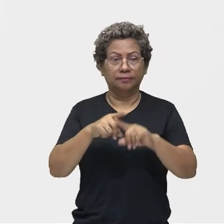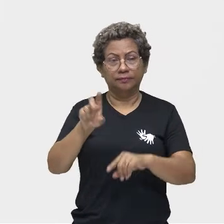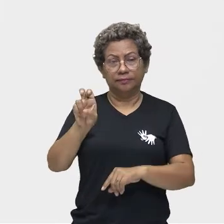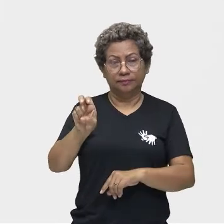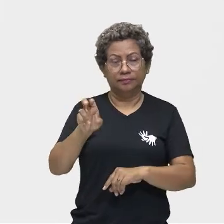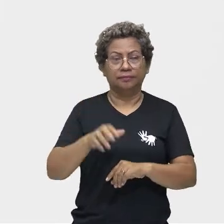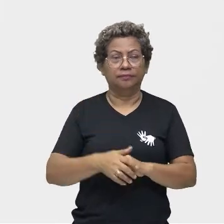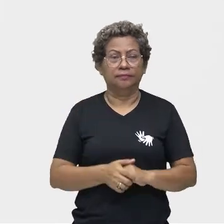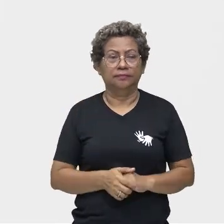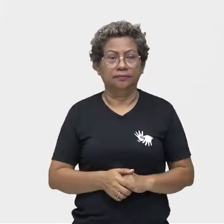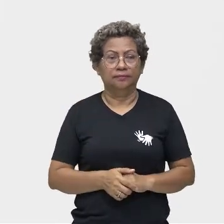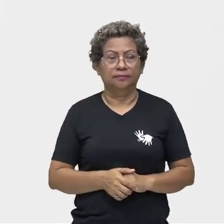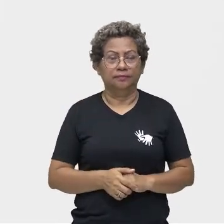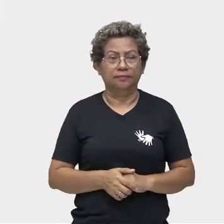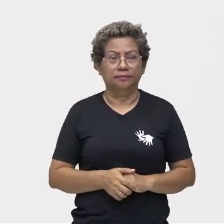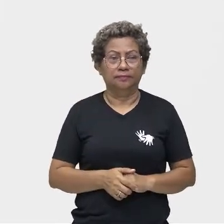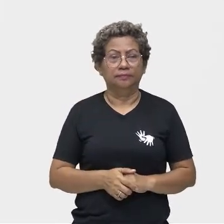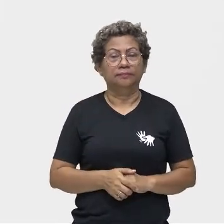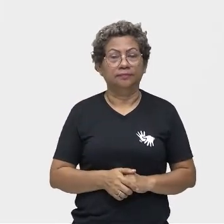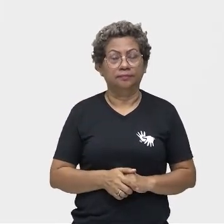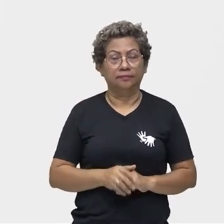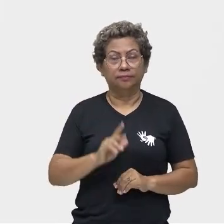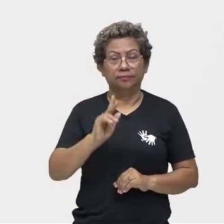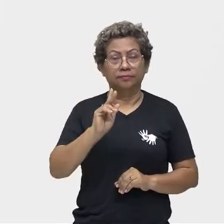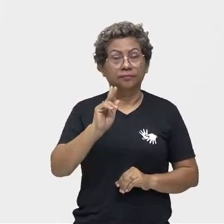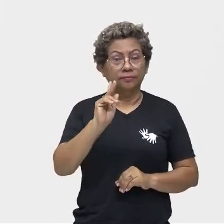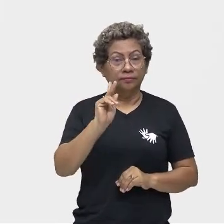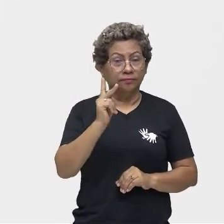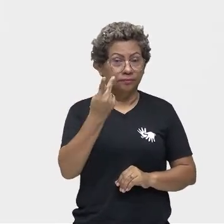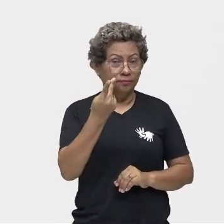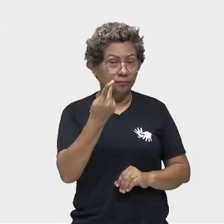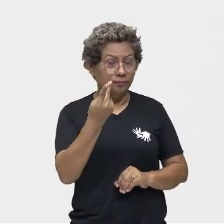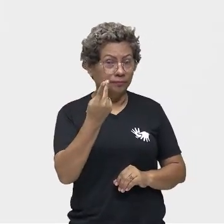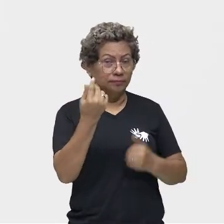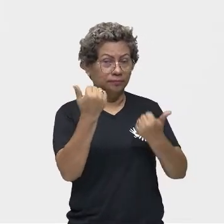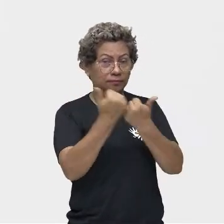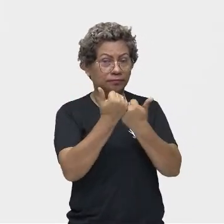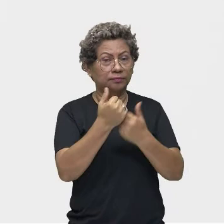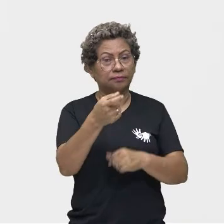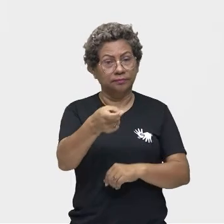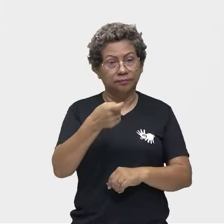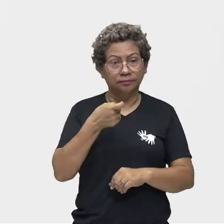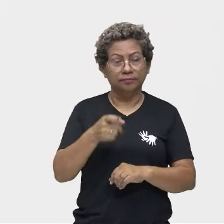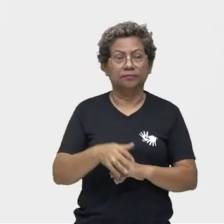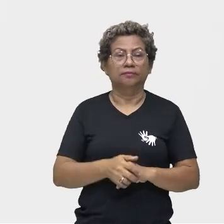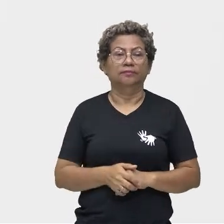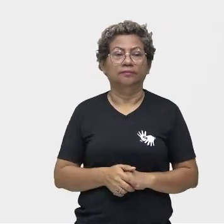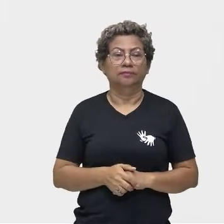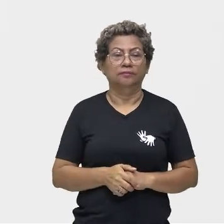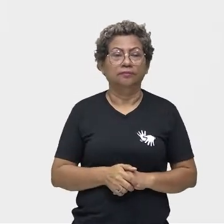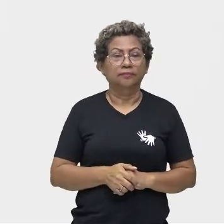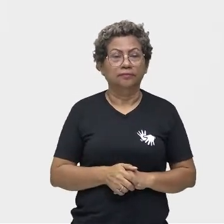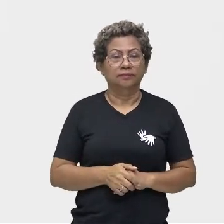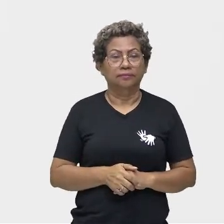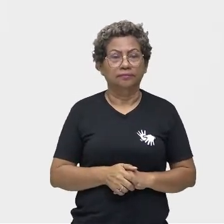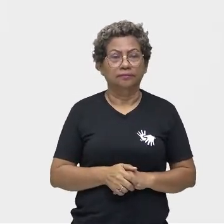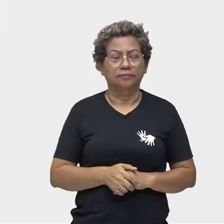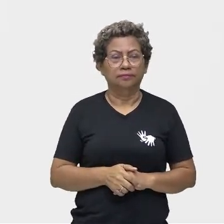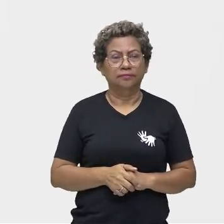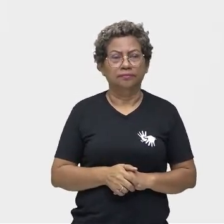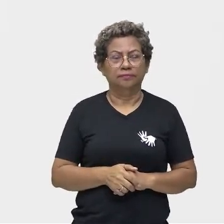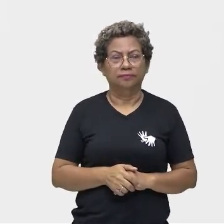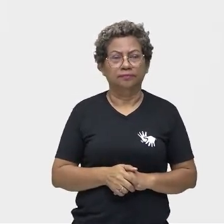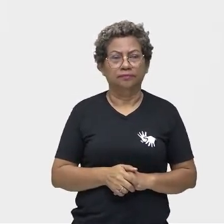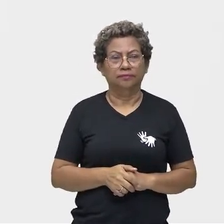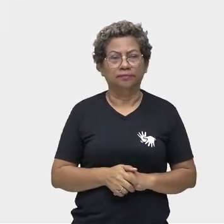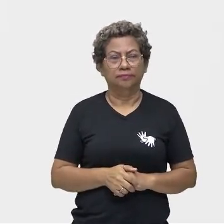o h está sendo representado pela variável x, então temos x ao quadrado. M é igual a 15, n é igual a 5. Poderia ser o